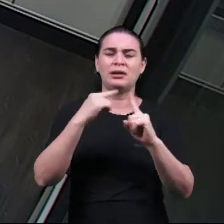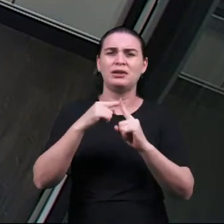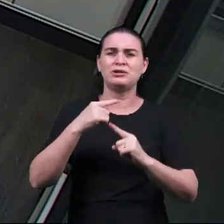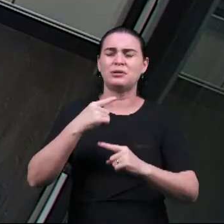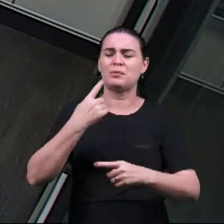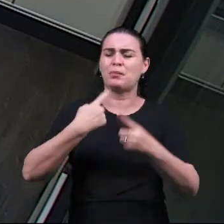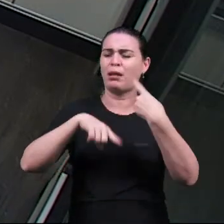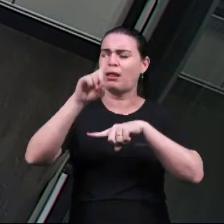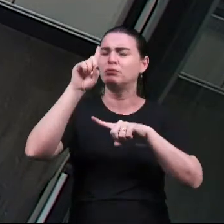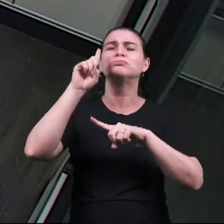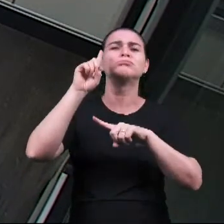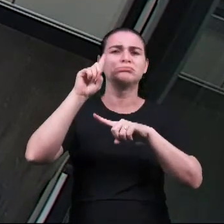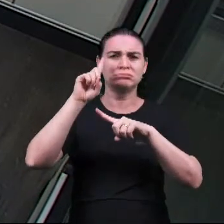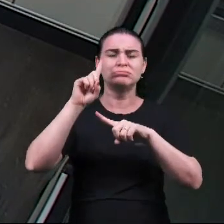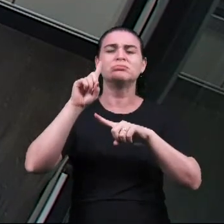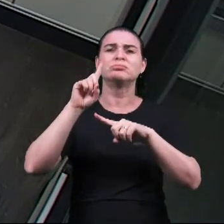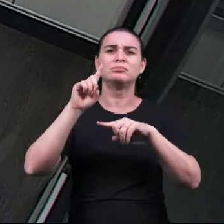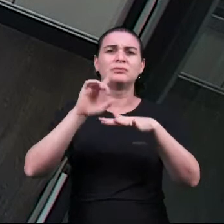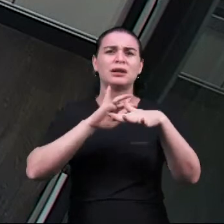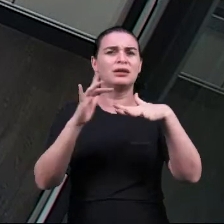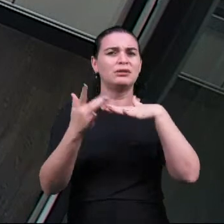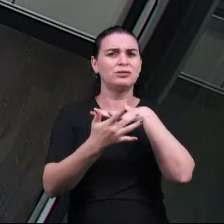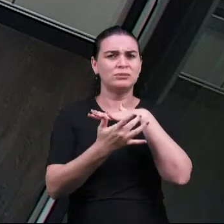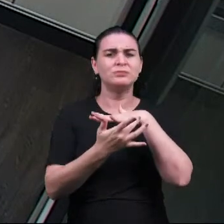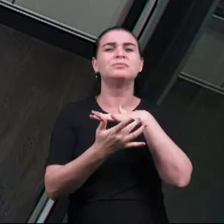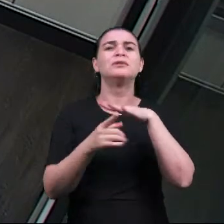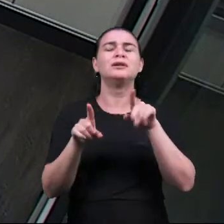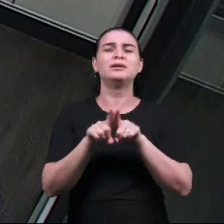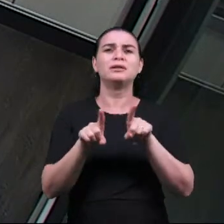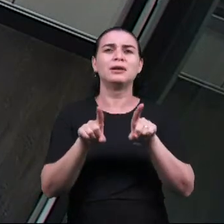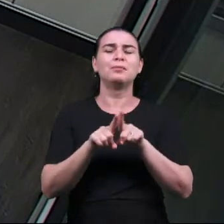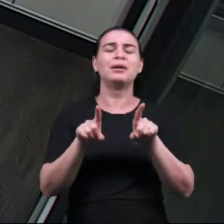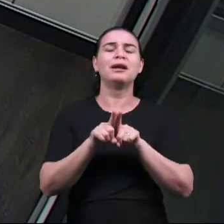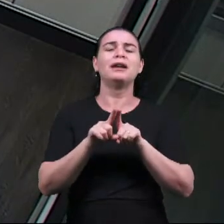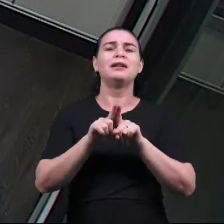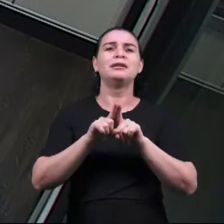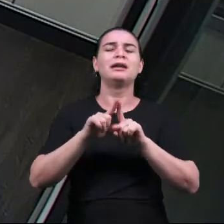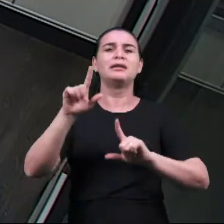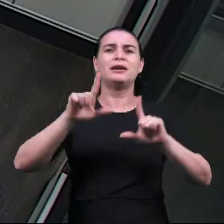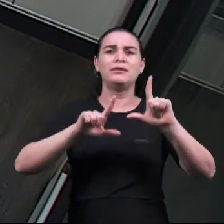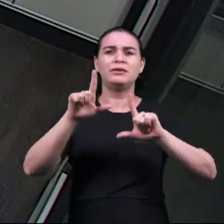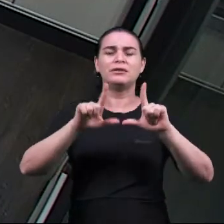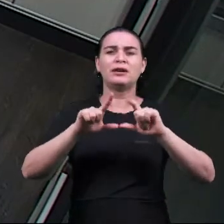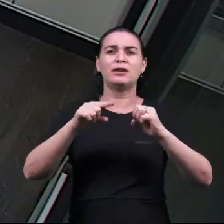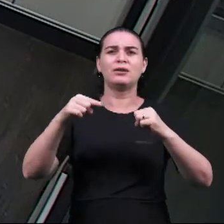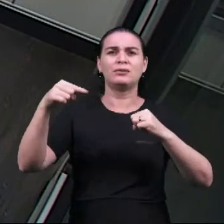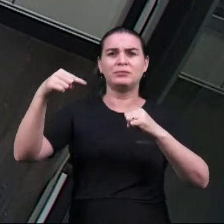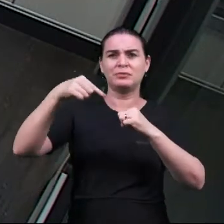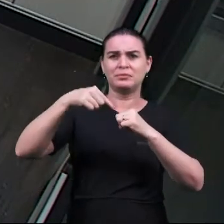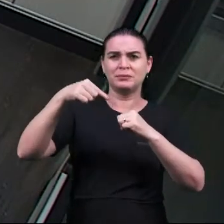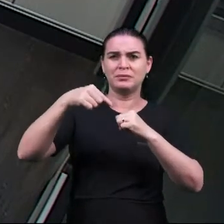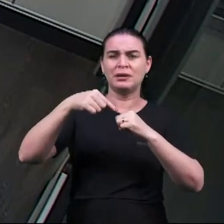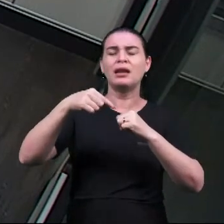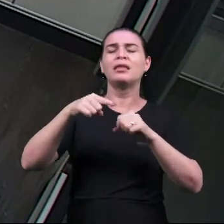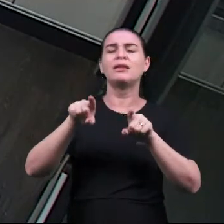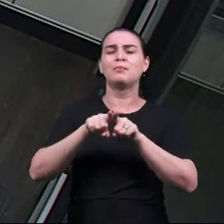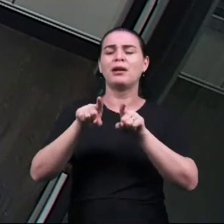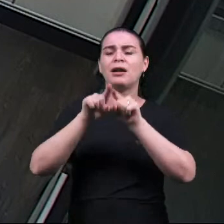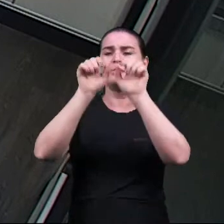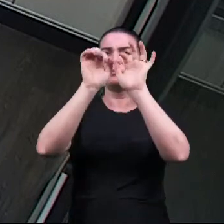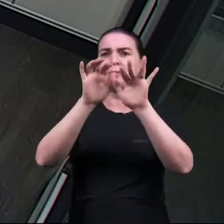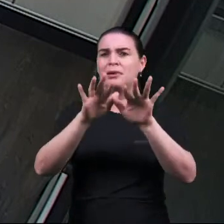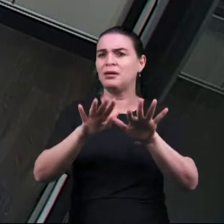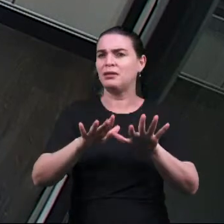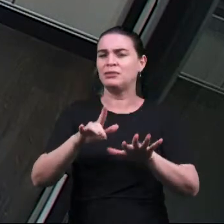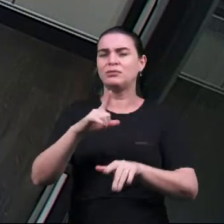redes sociais. E nós temos esse culto diário, né, Kleber, na Rede TV, que tem sido, assim, uma bênção. E provavelmente vai ter